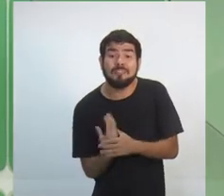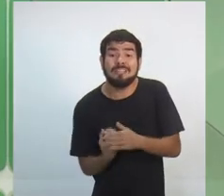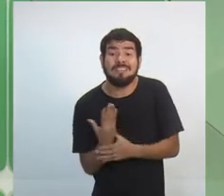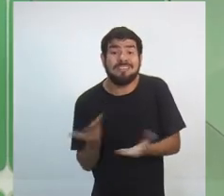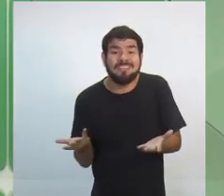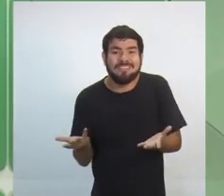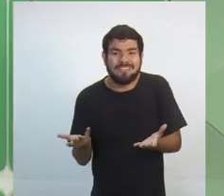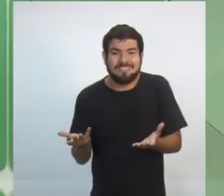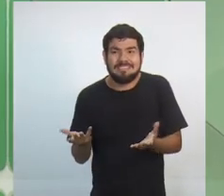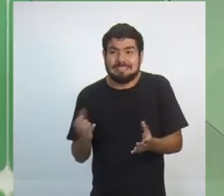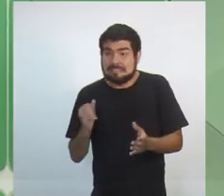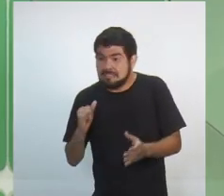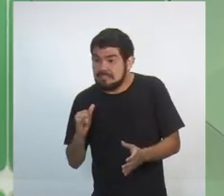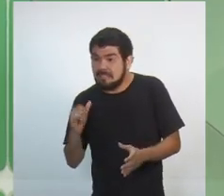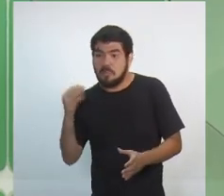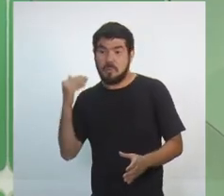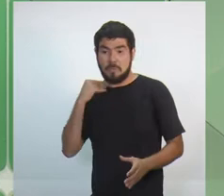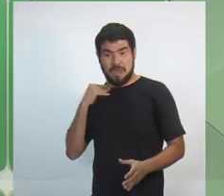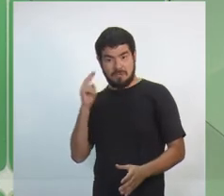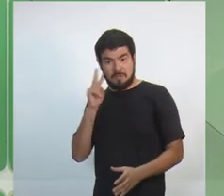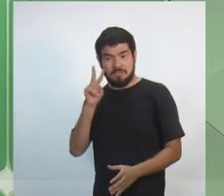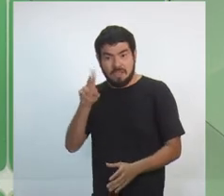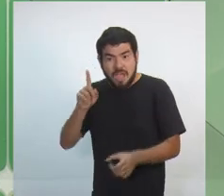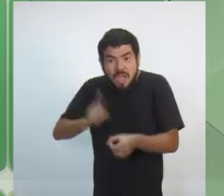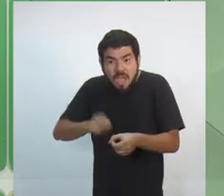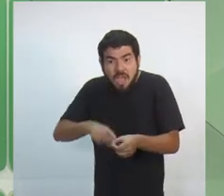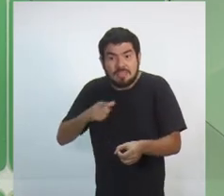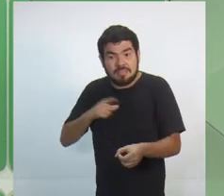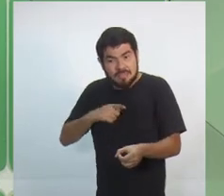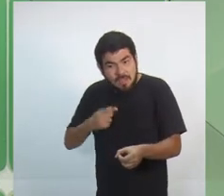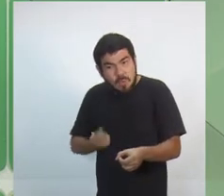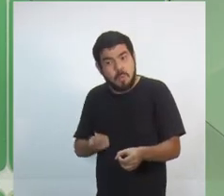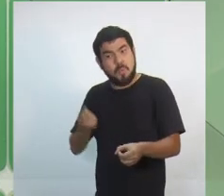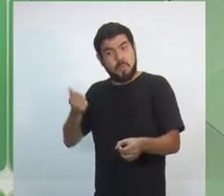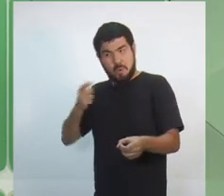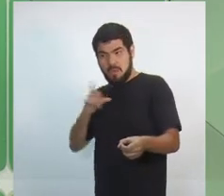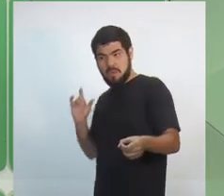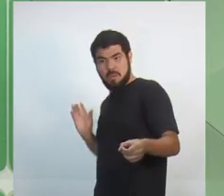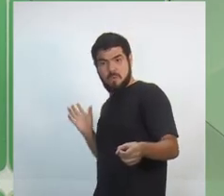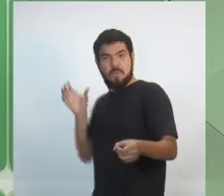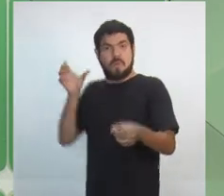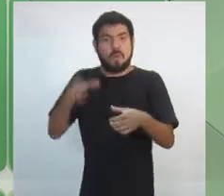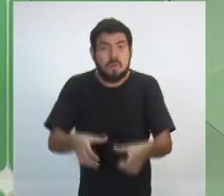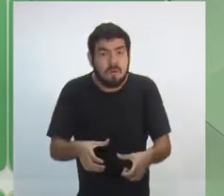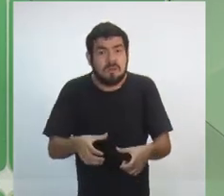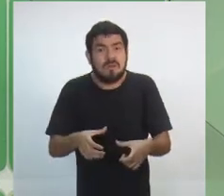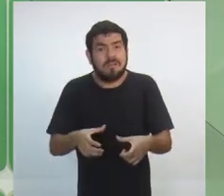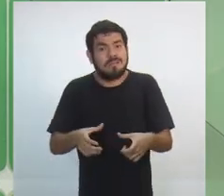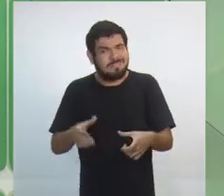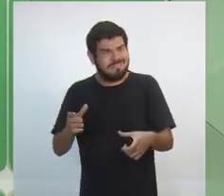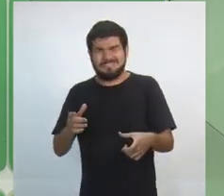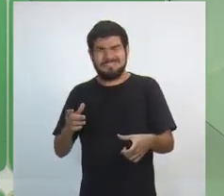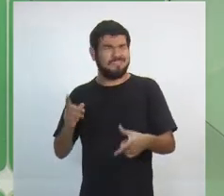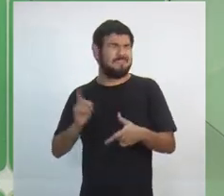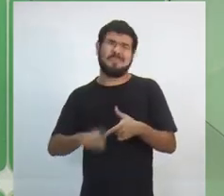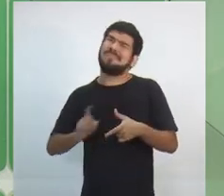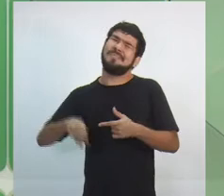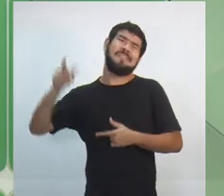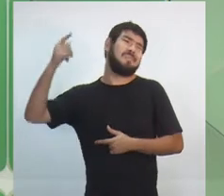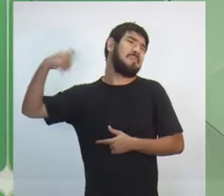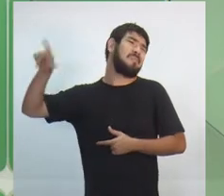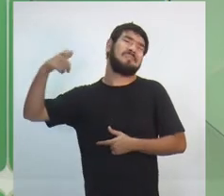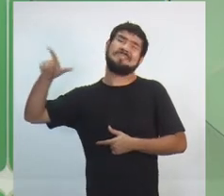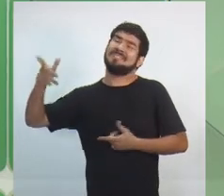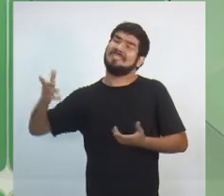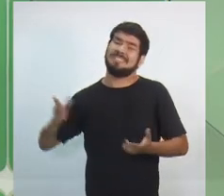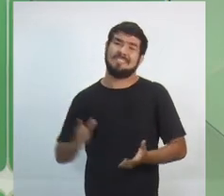próprio banco vai para lá, porque ele tem interesse em fazer o empréstimo. Esse não é o problema. O problema é outro, é muito mais sério. O problema é a regularização